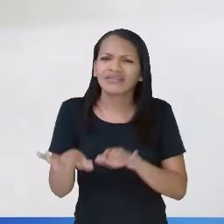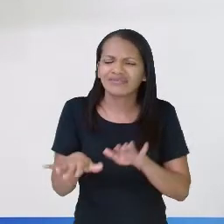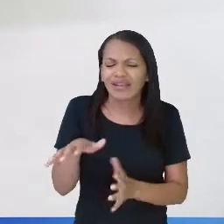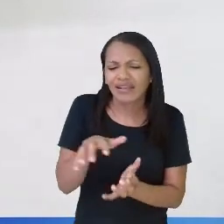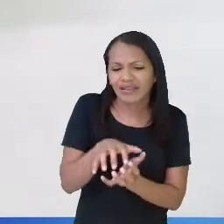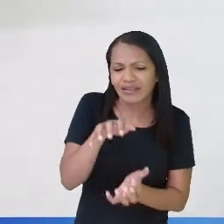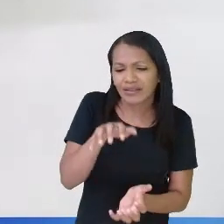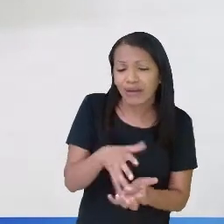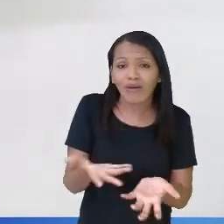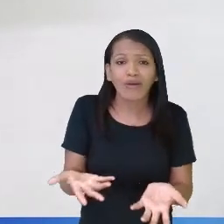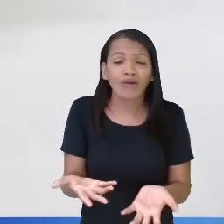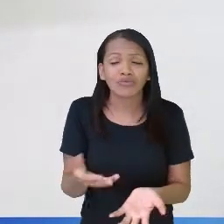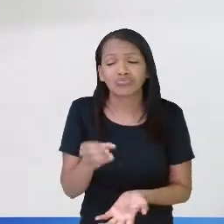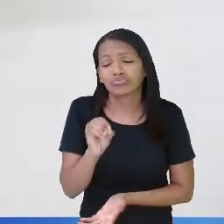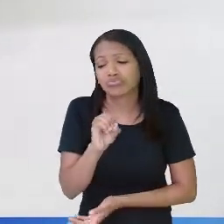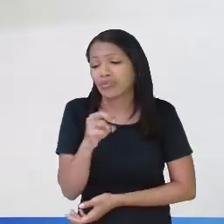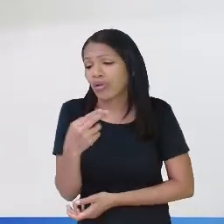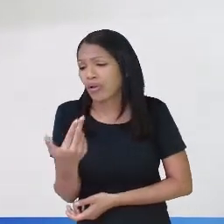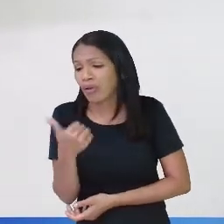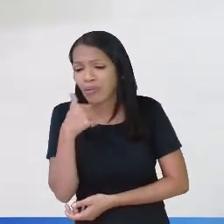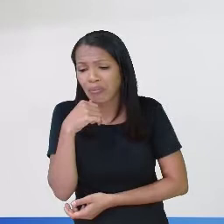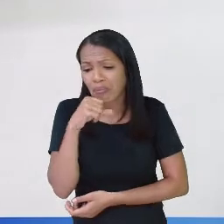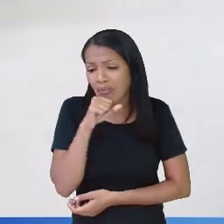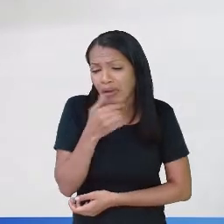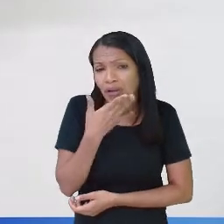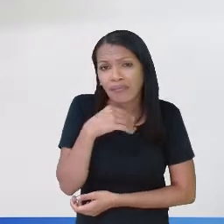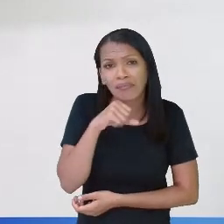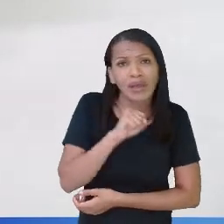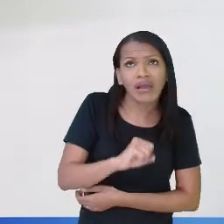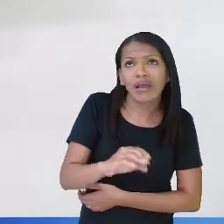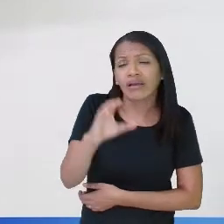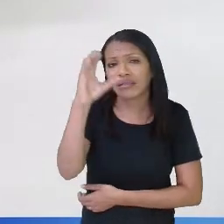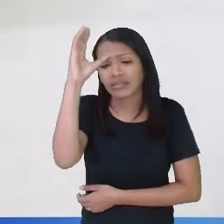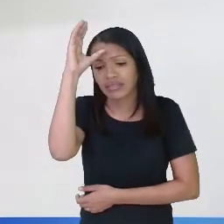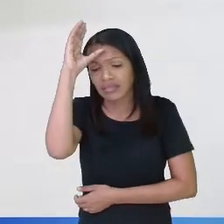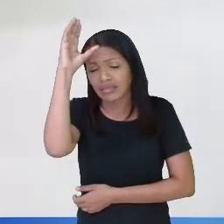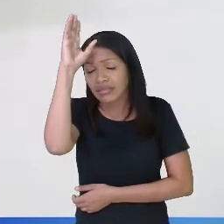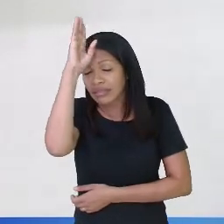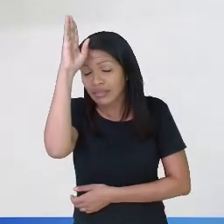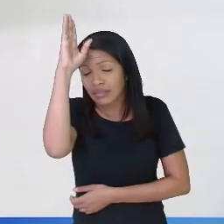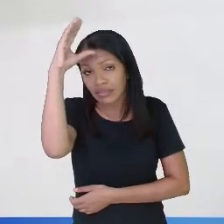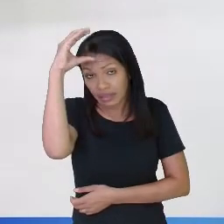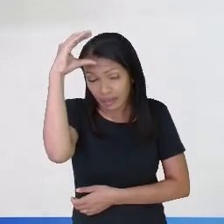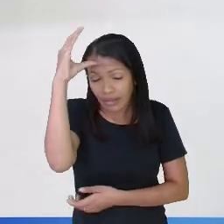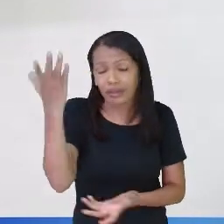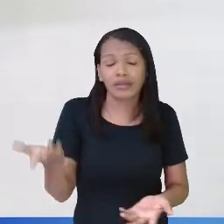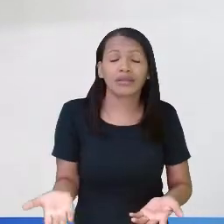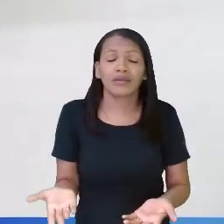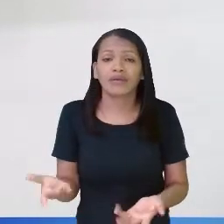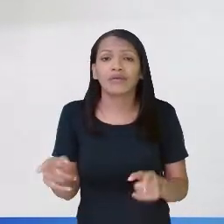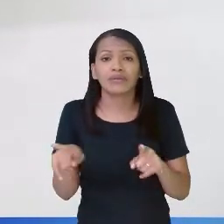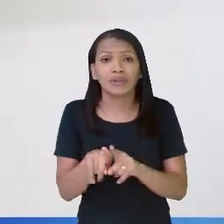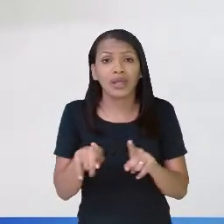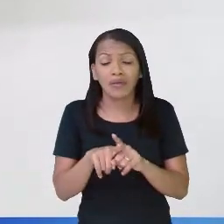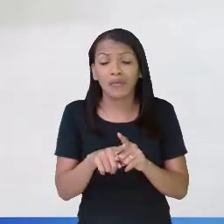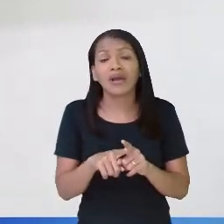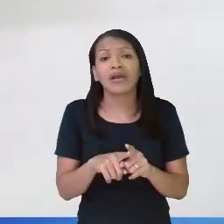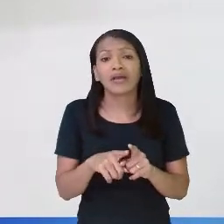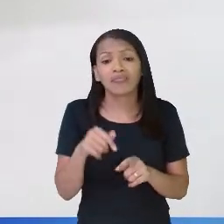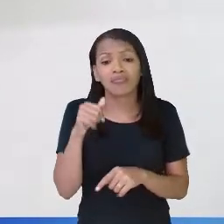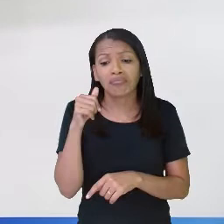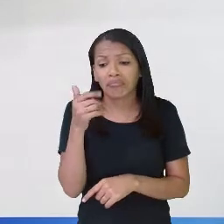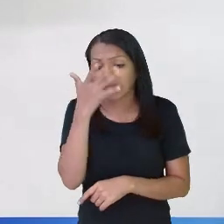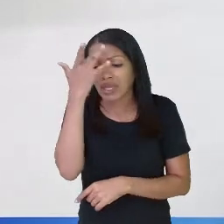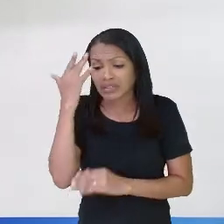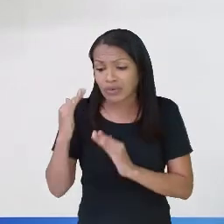vizinho, aquela vizinha que conhece você desde criança, né? Às vezes na escola, seu professor, as pessoas que estão ali, as pessoas mais velhas têm